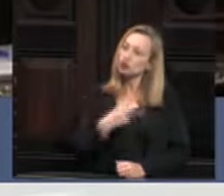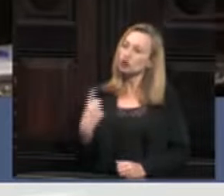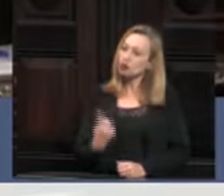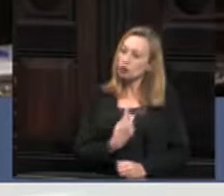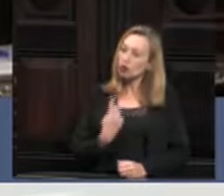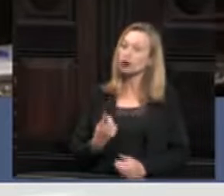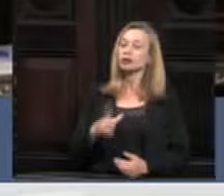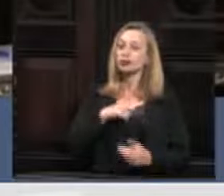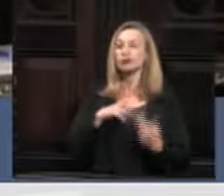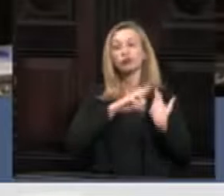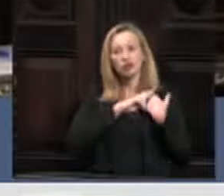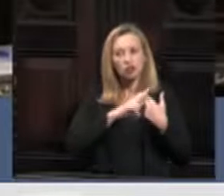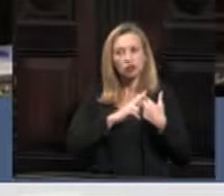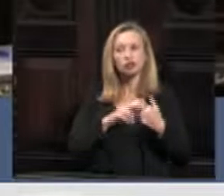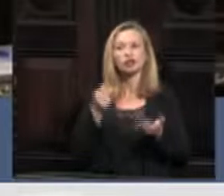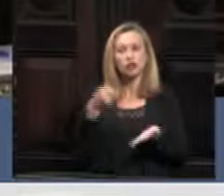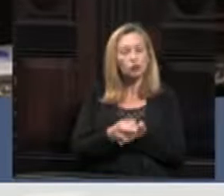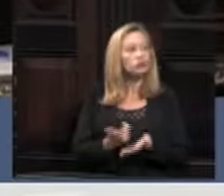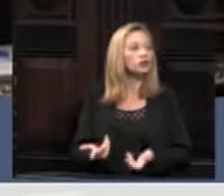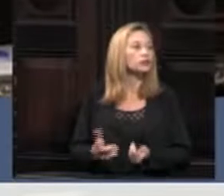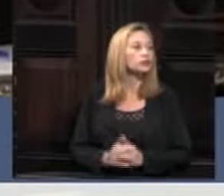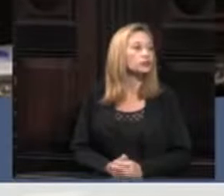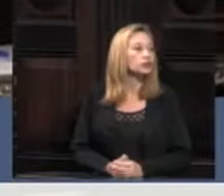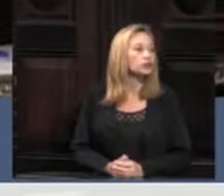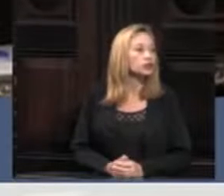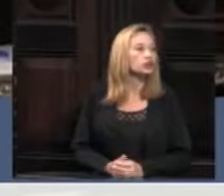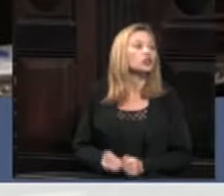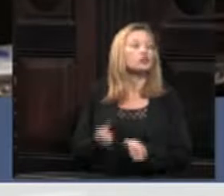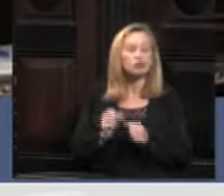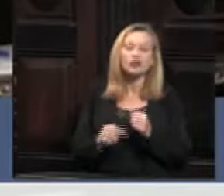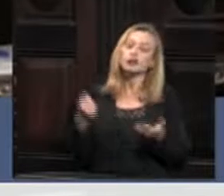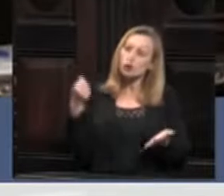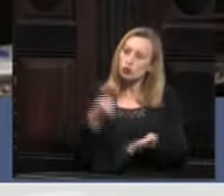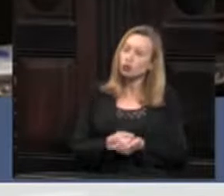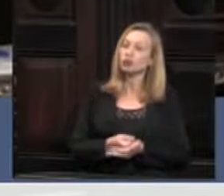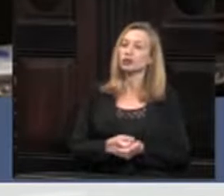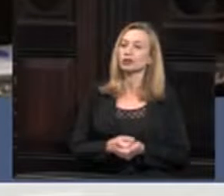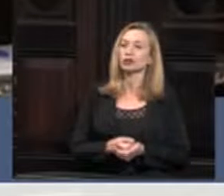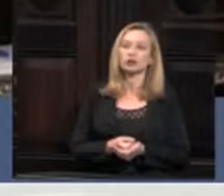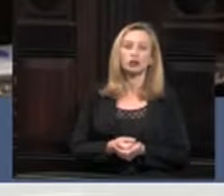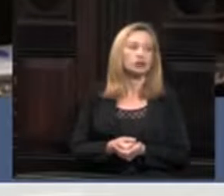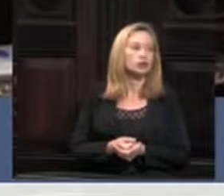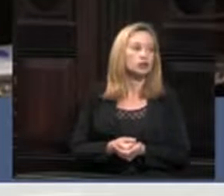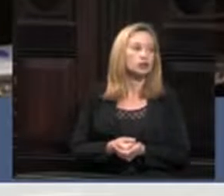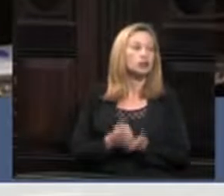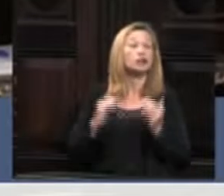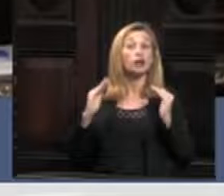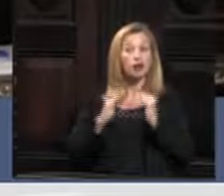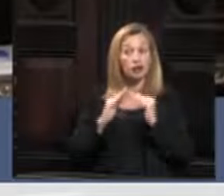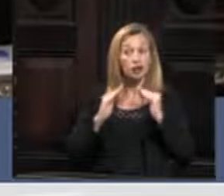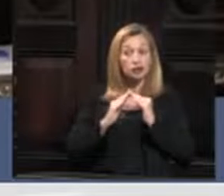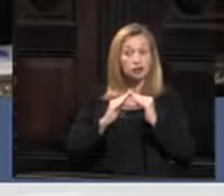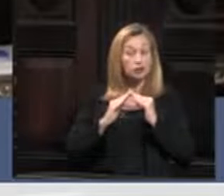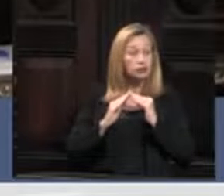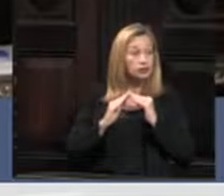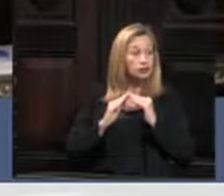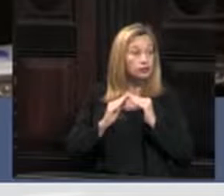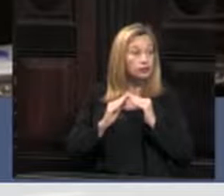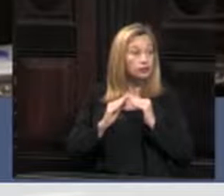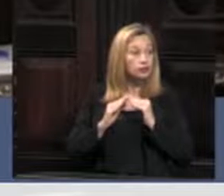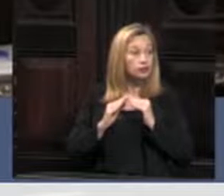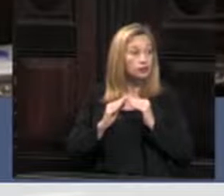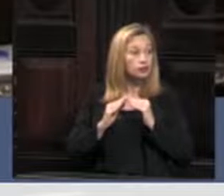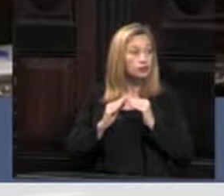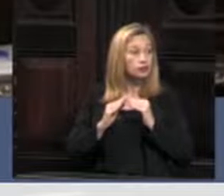essa responsabilidade de fazer com que esta casa